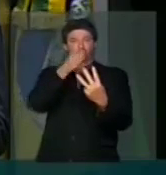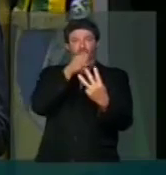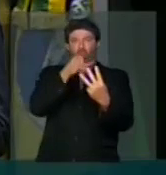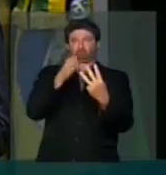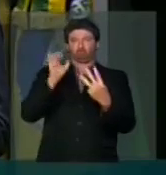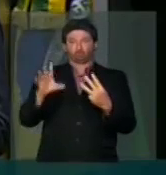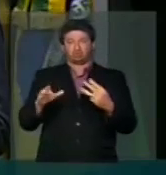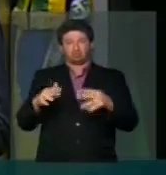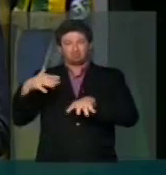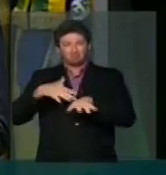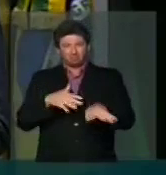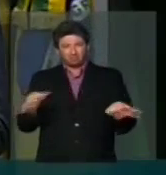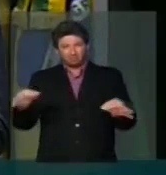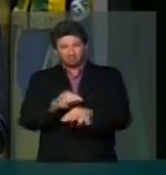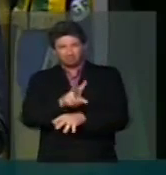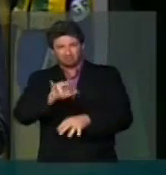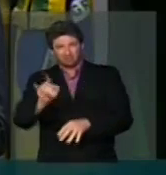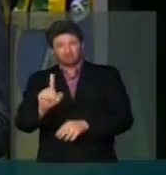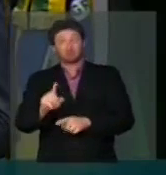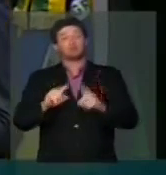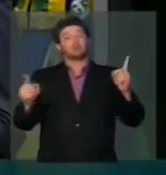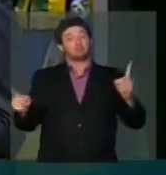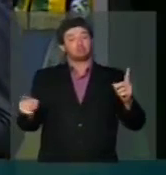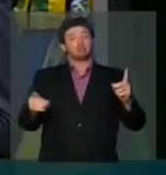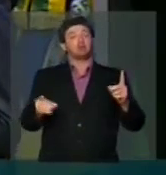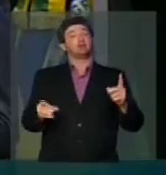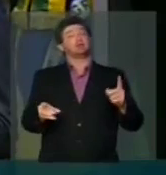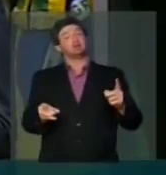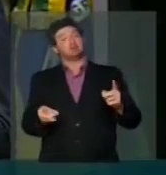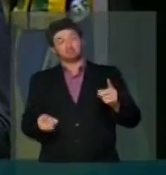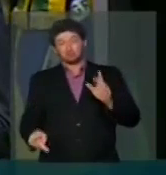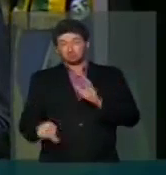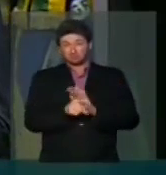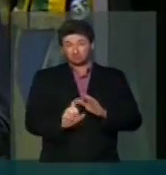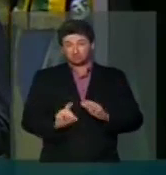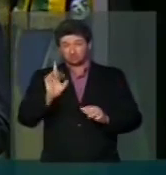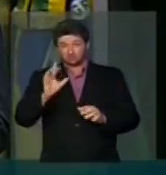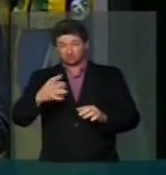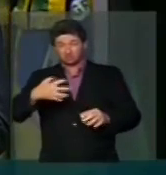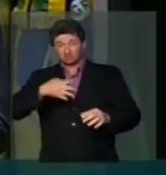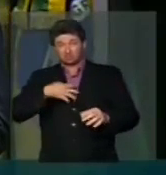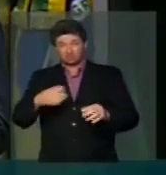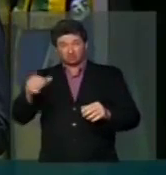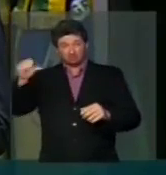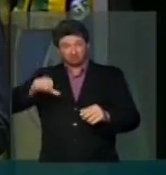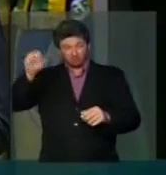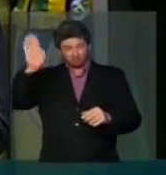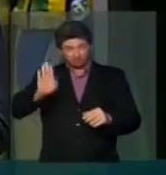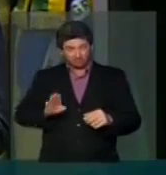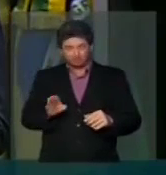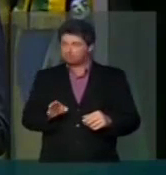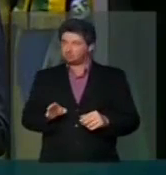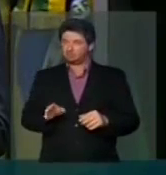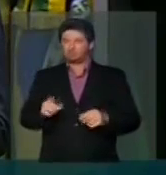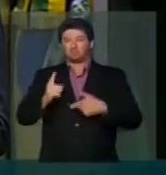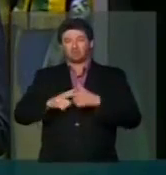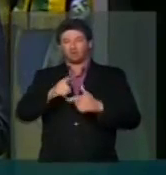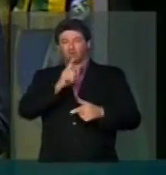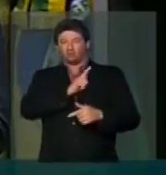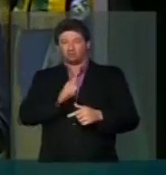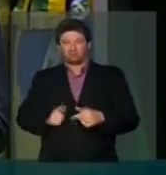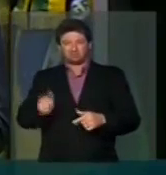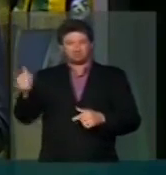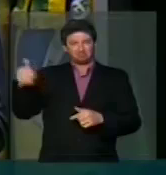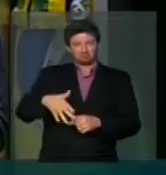acabar. Mas a rejeição ao presidente e ao seu governo não é fruto apenas da pior expressiva do país, do mau governo e dos